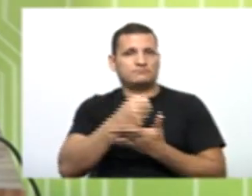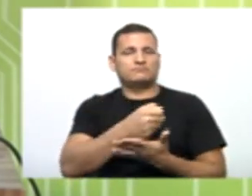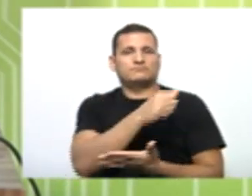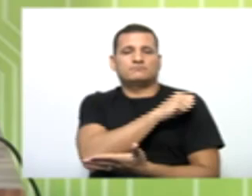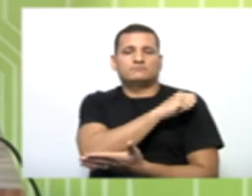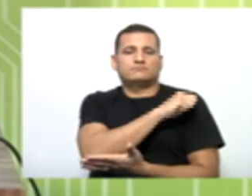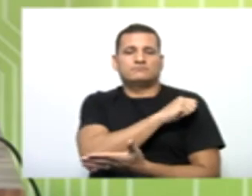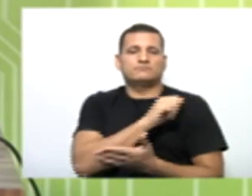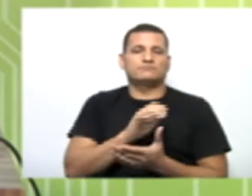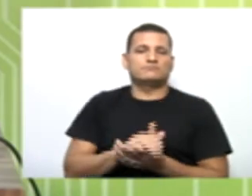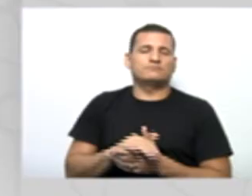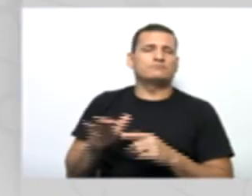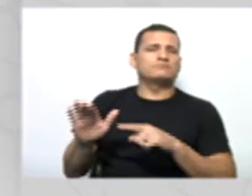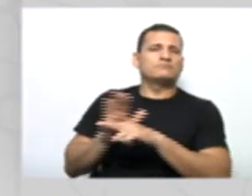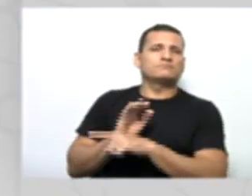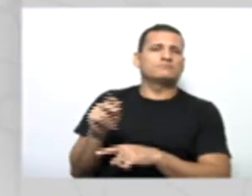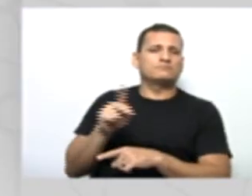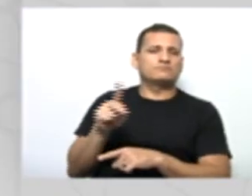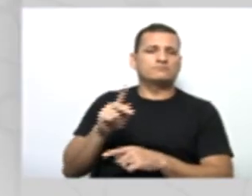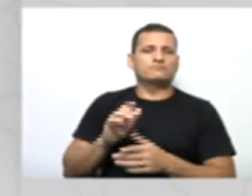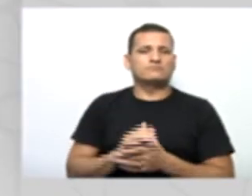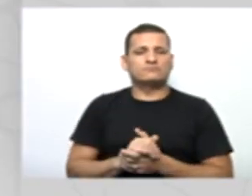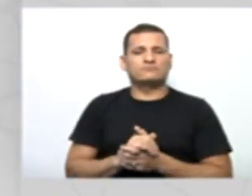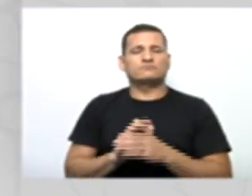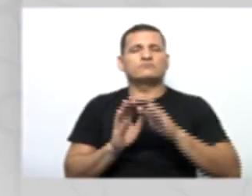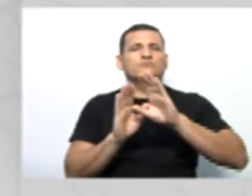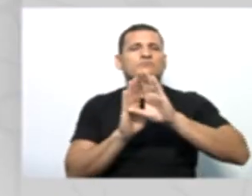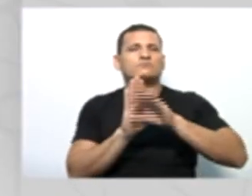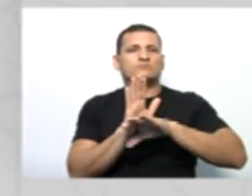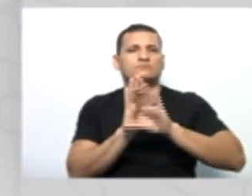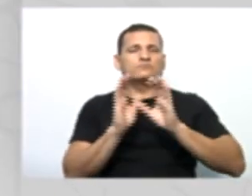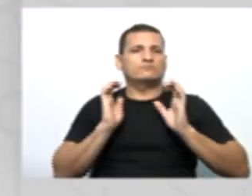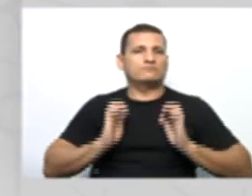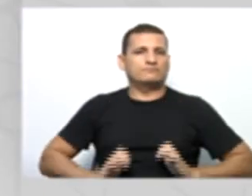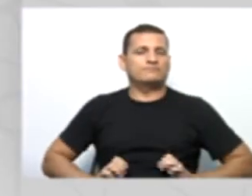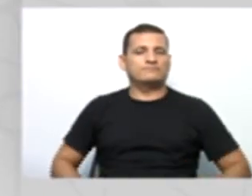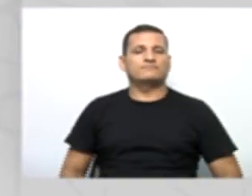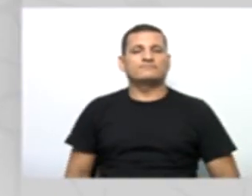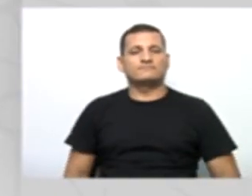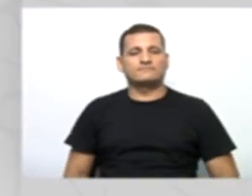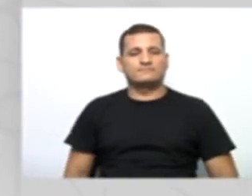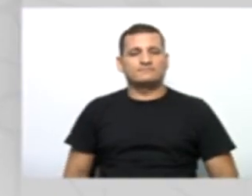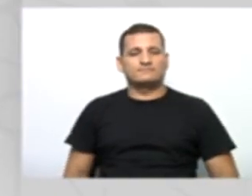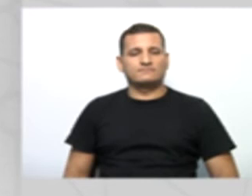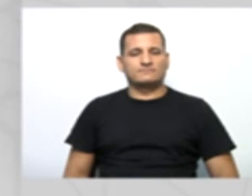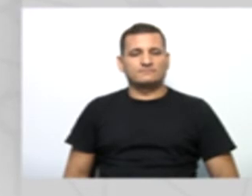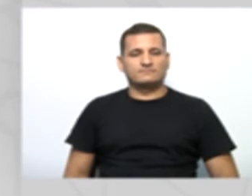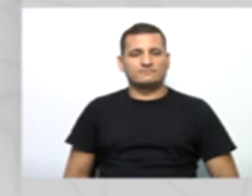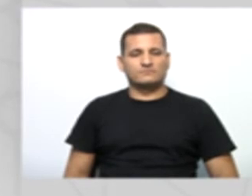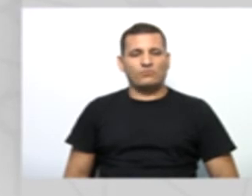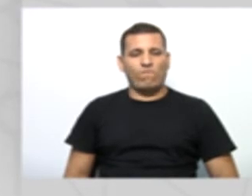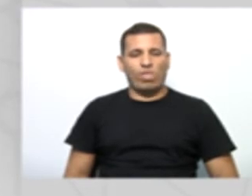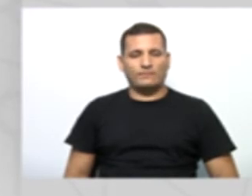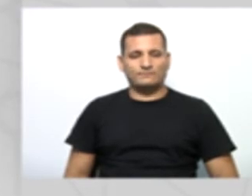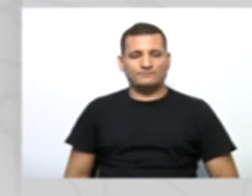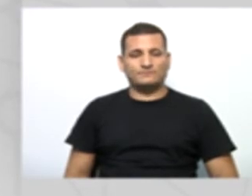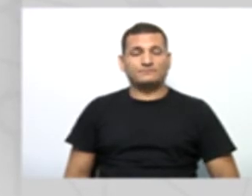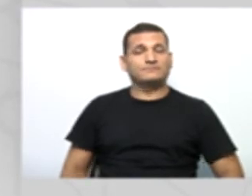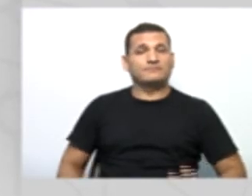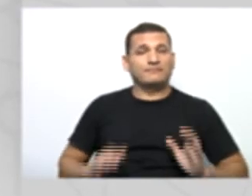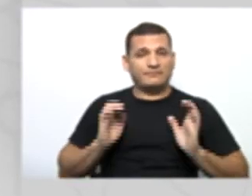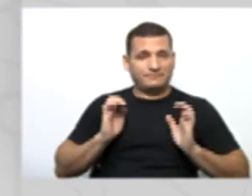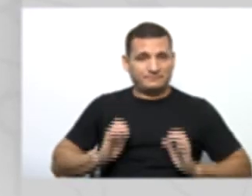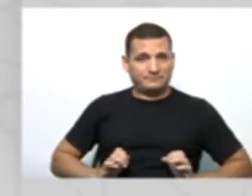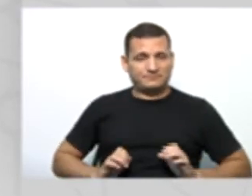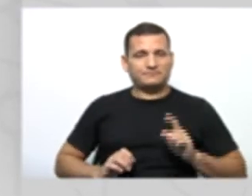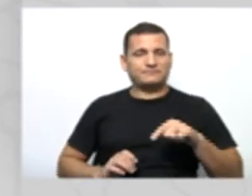alunos. O senhor poderia comentar para a gente, professor Wesley, o conceito de ética? Então, ética pode ser compreendida